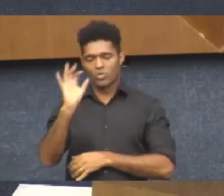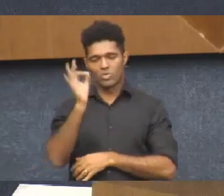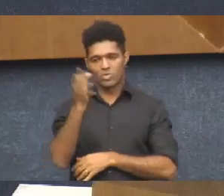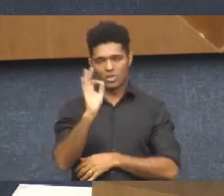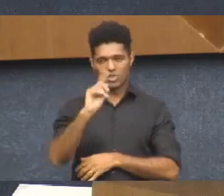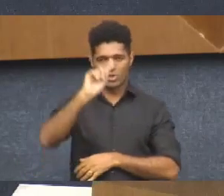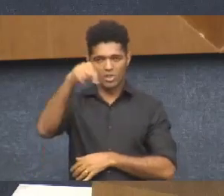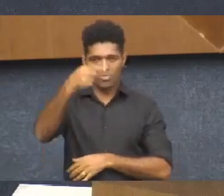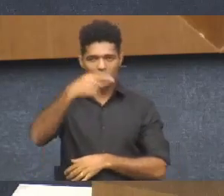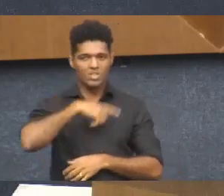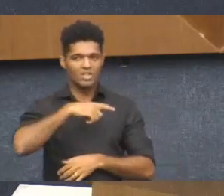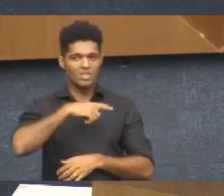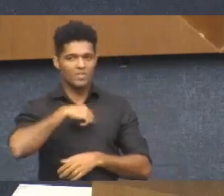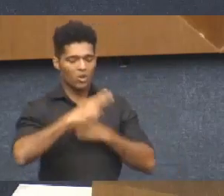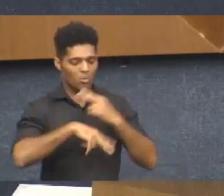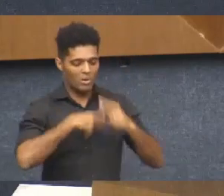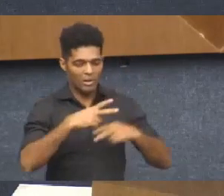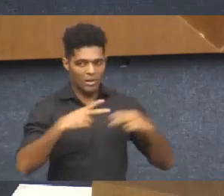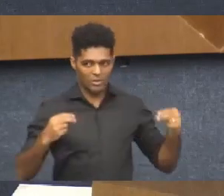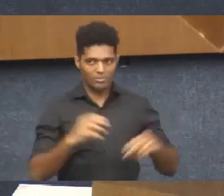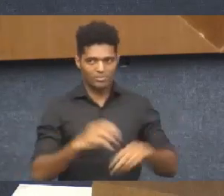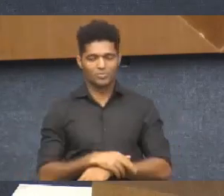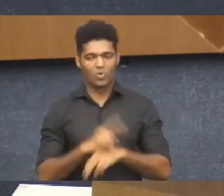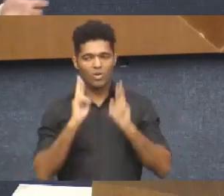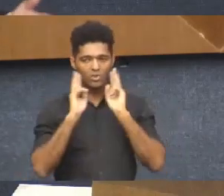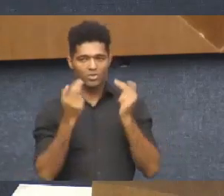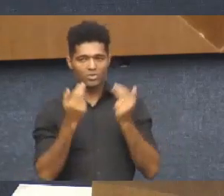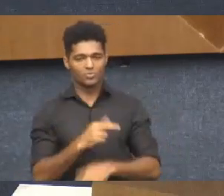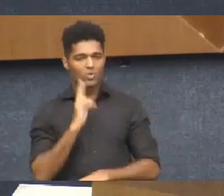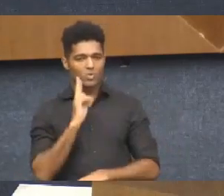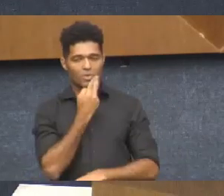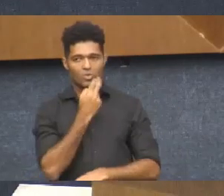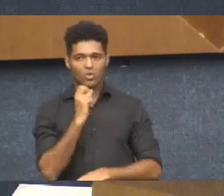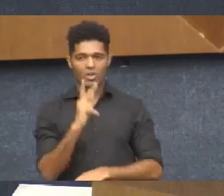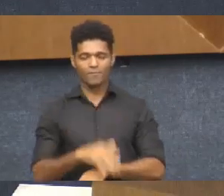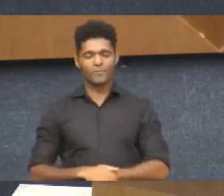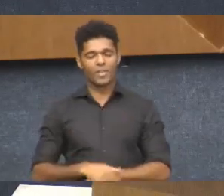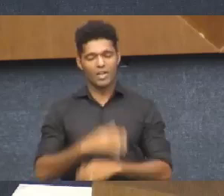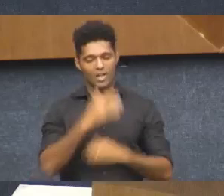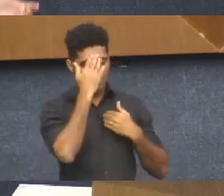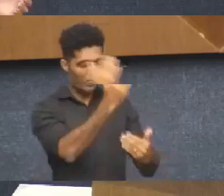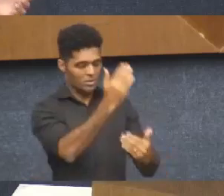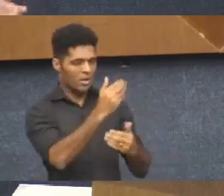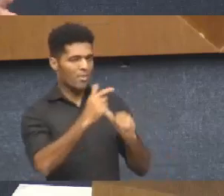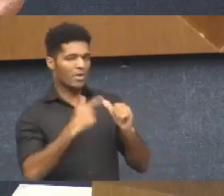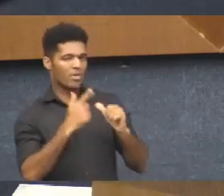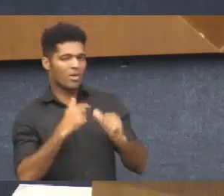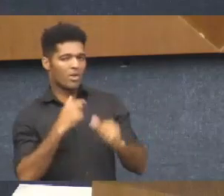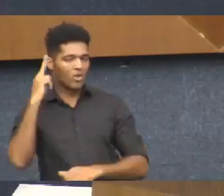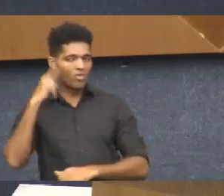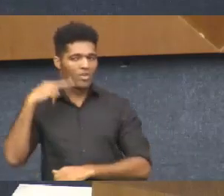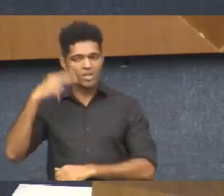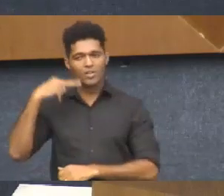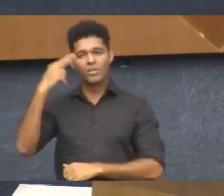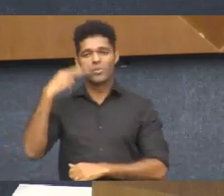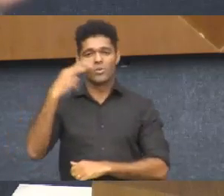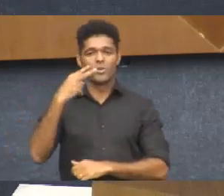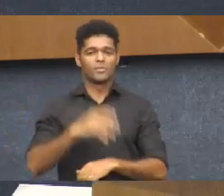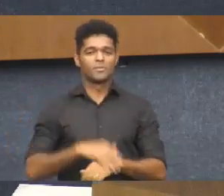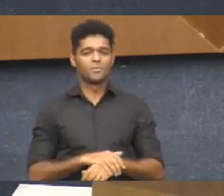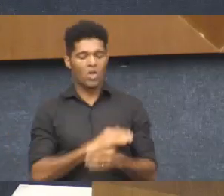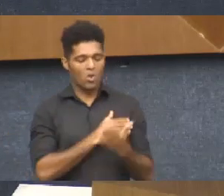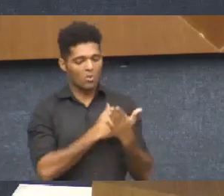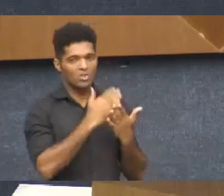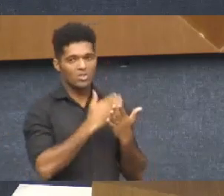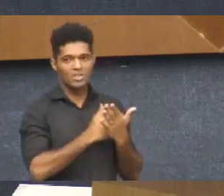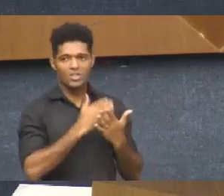depois vocês têm um macarrão lá no Banzai, tá bom? Vamos lá. Queria agradecer primeiro ao vereador Wilson da Tabu, que tomou a iniciativa de